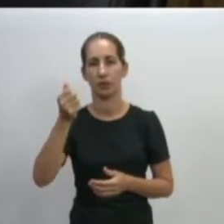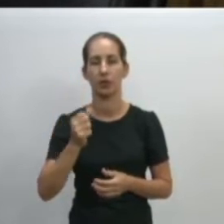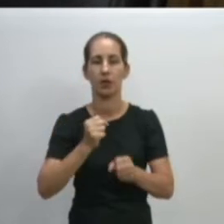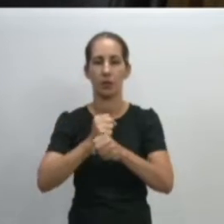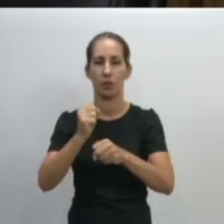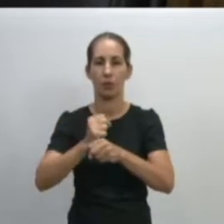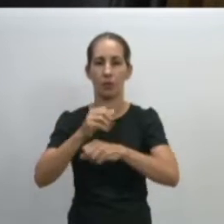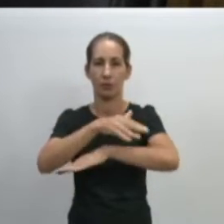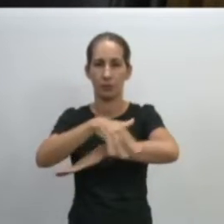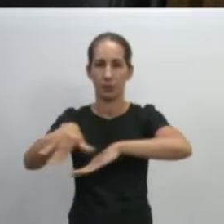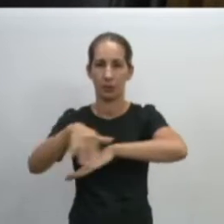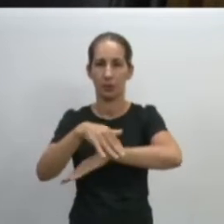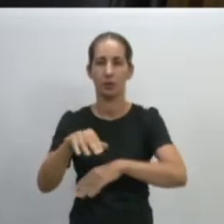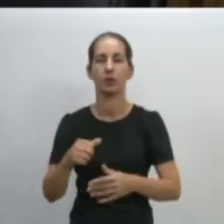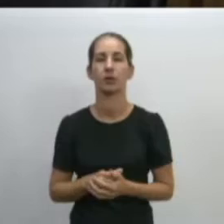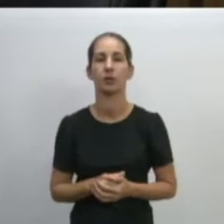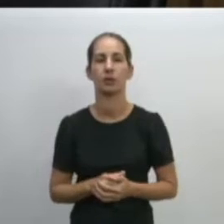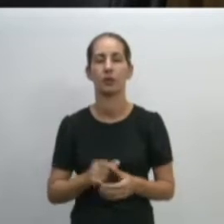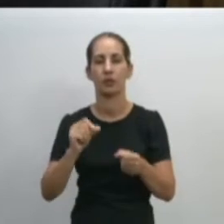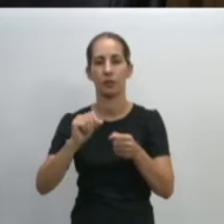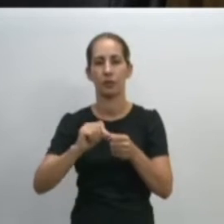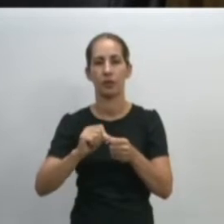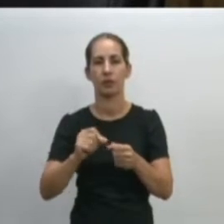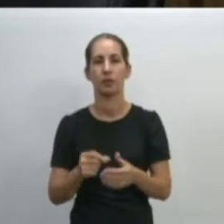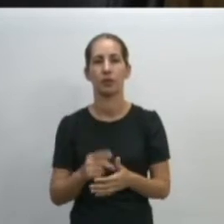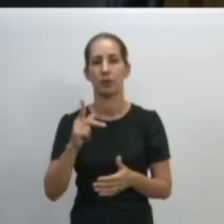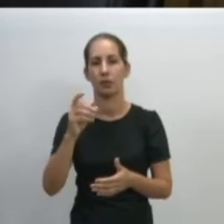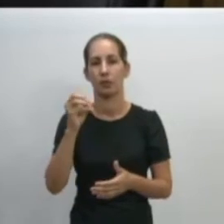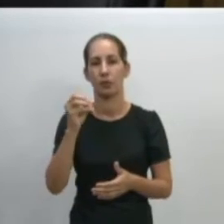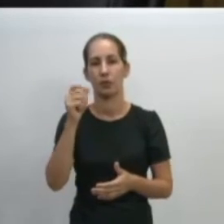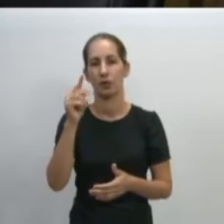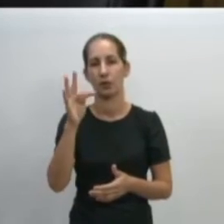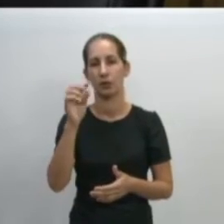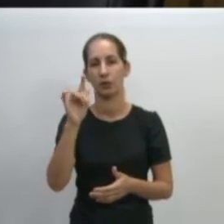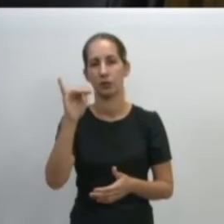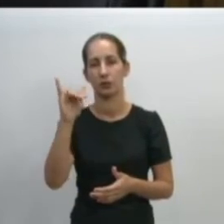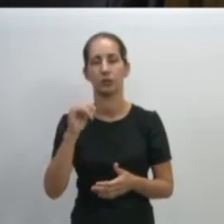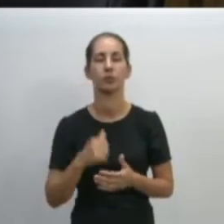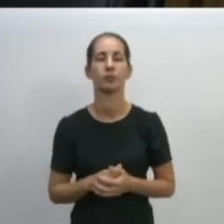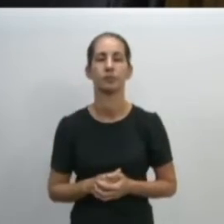obras de pavimentação e drenagem a serem feitas no bairro Potengi.